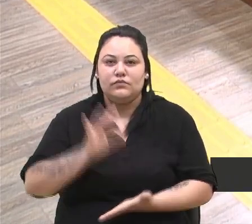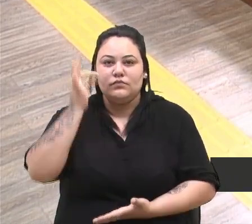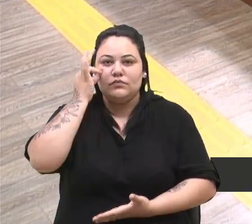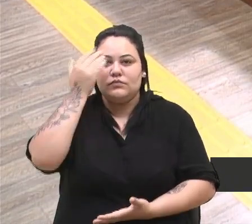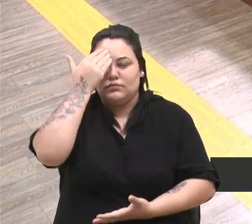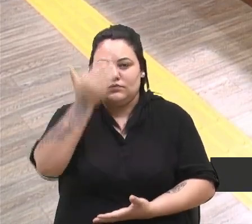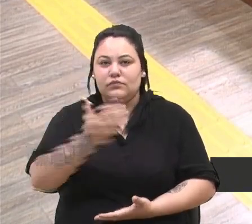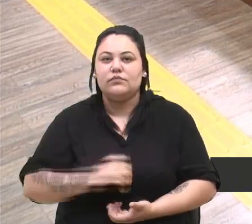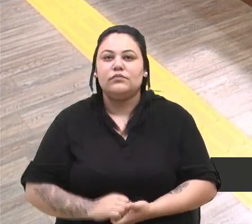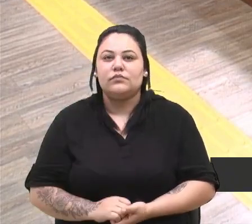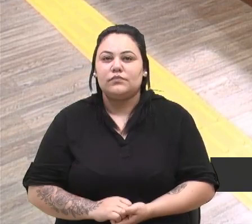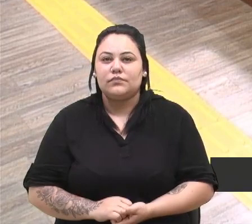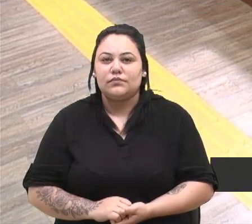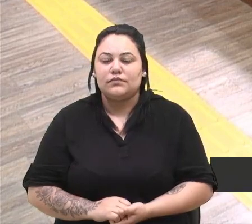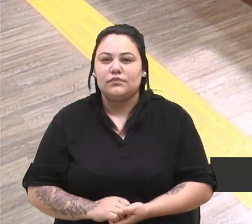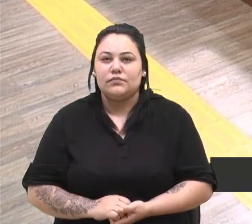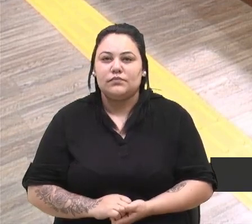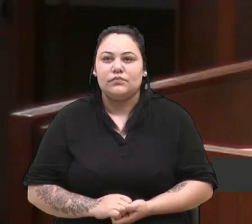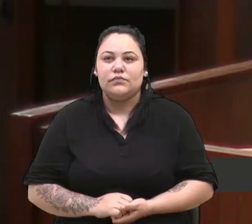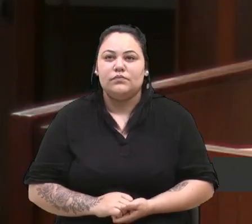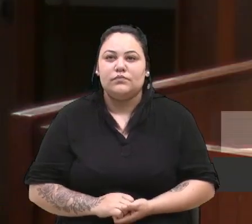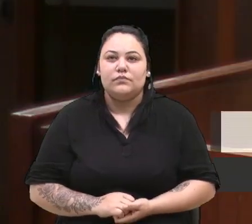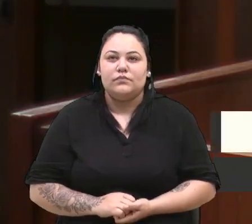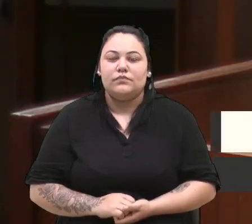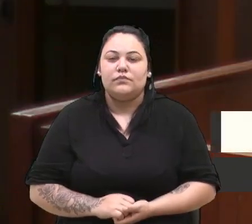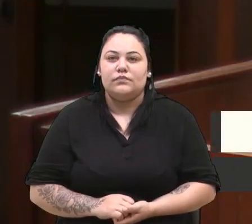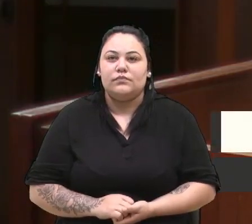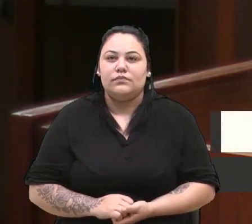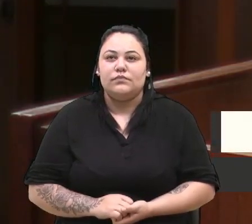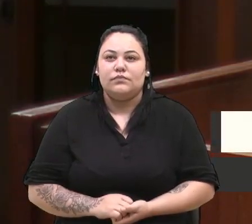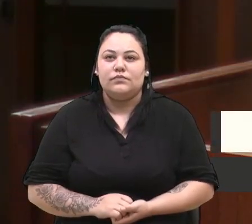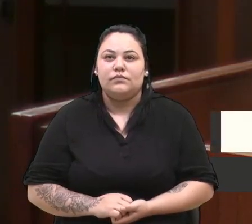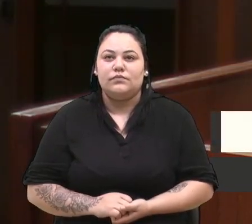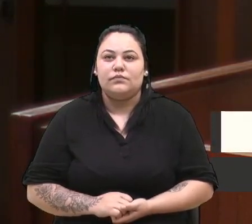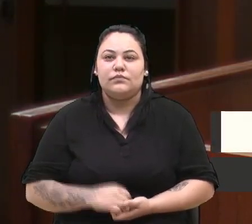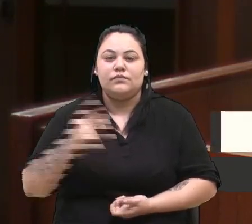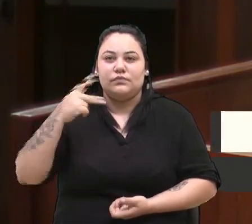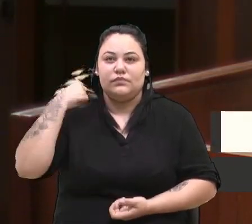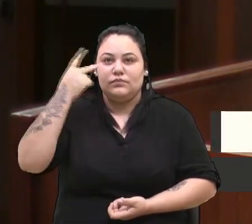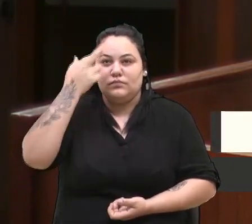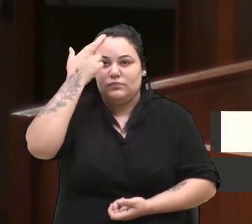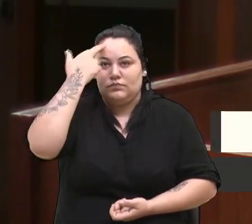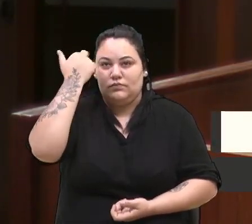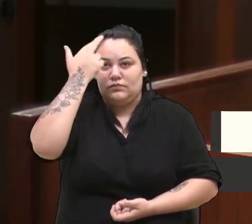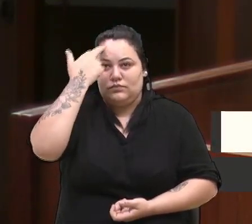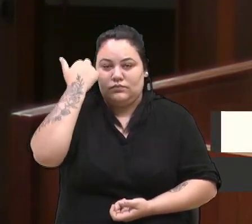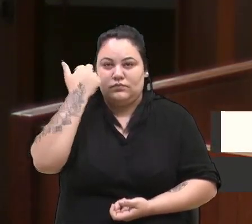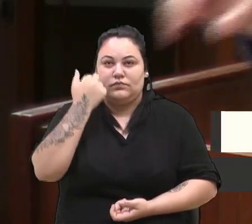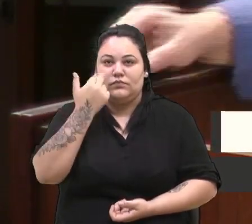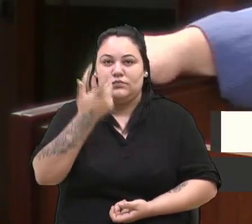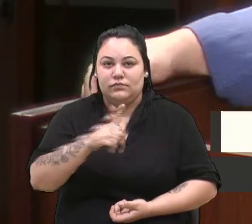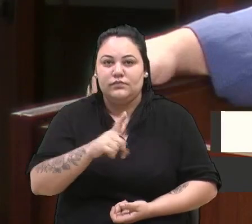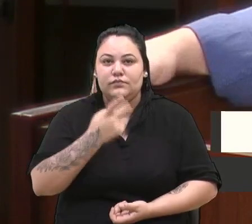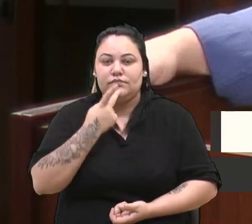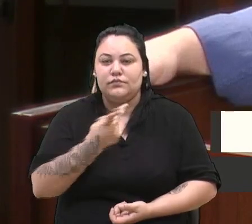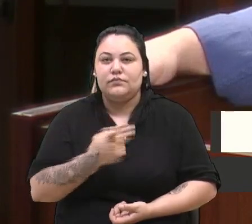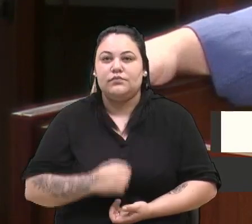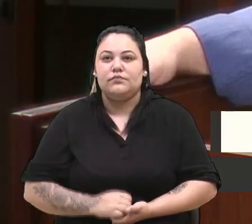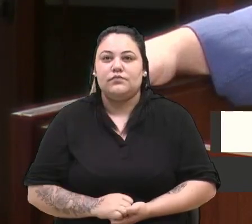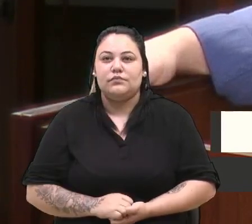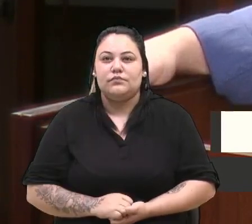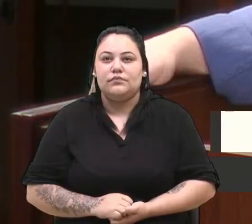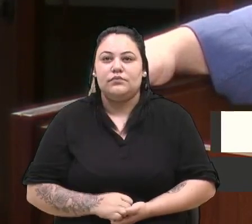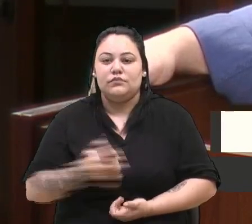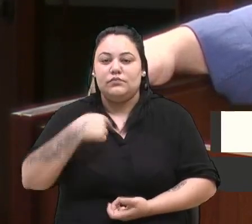Obrigado, continua. Obrigado. Tá, obrigado. Vereador Rafael, vou repetir aqui. Ontem a gente